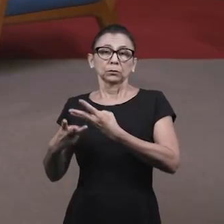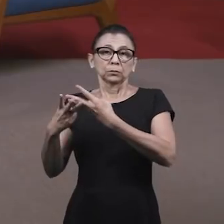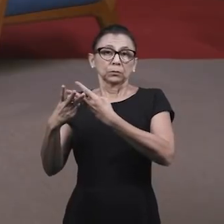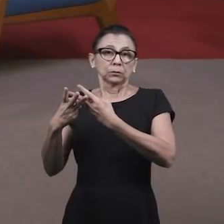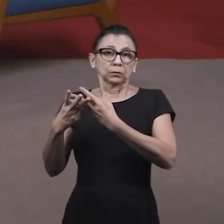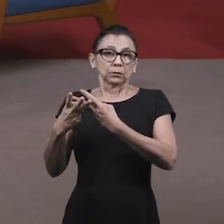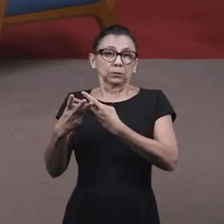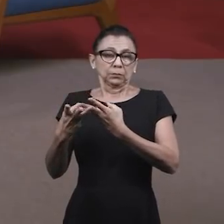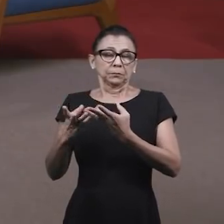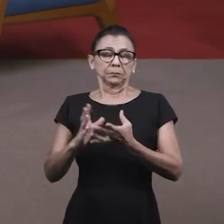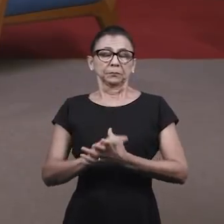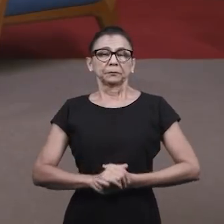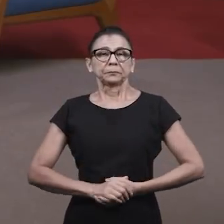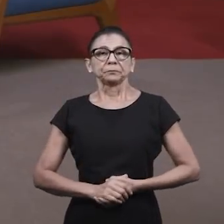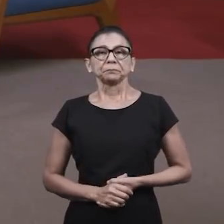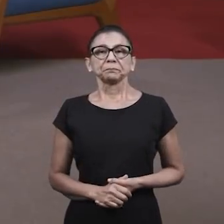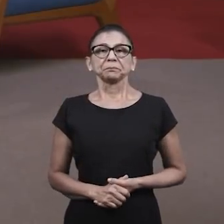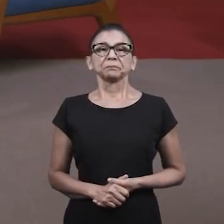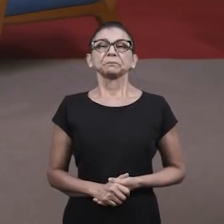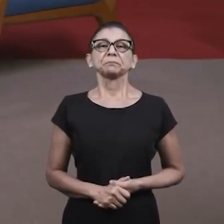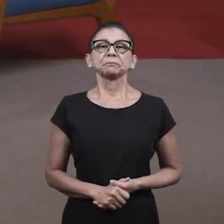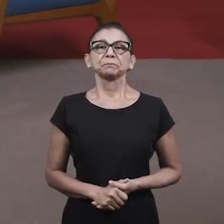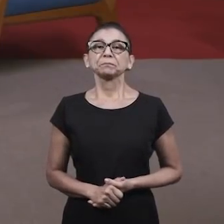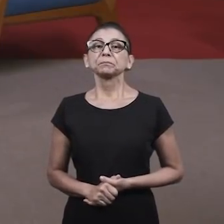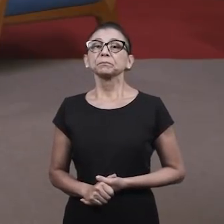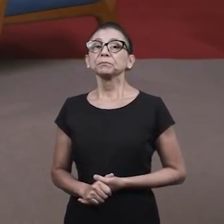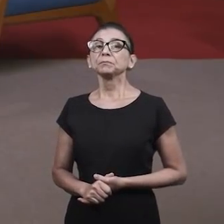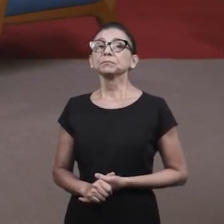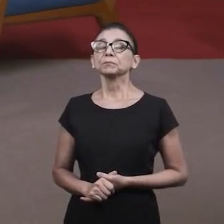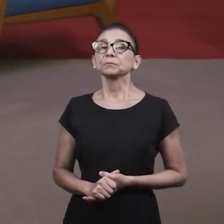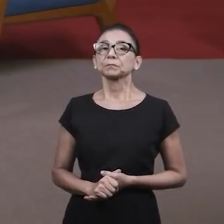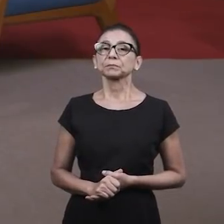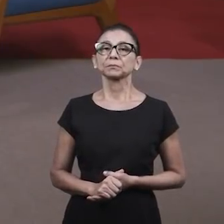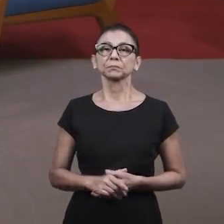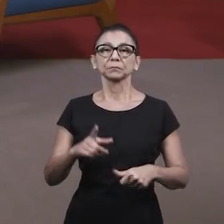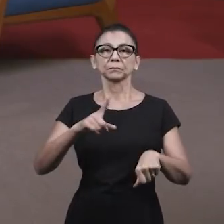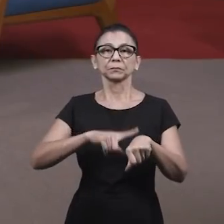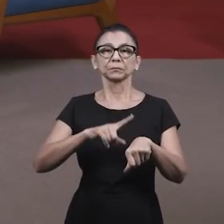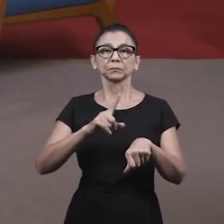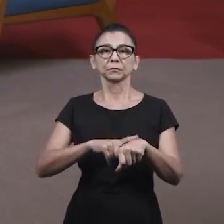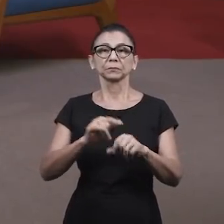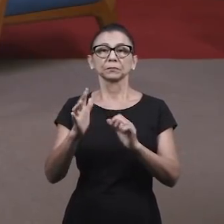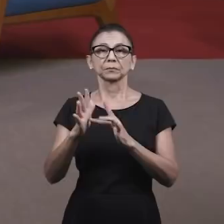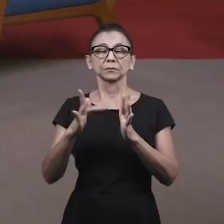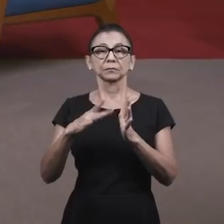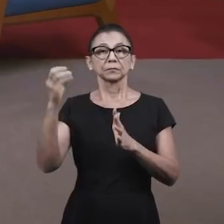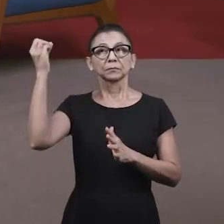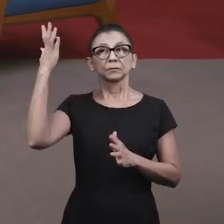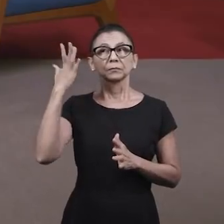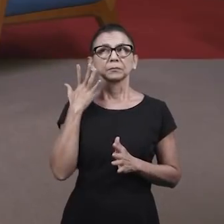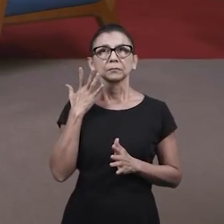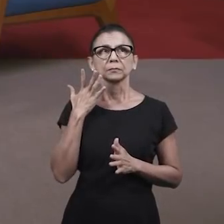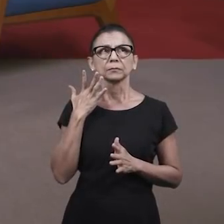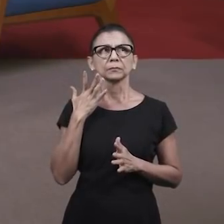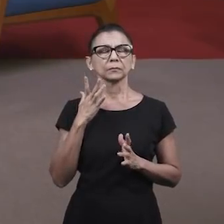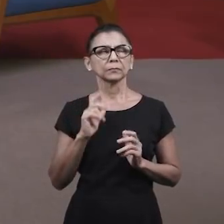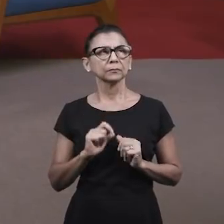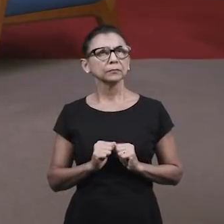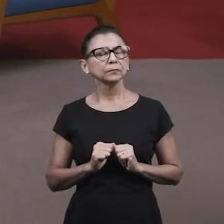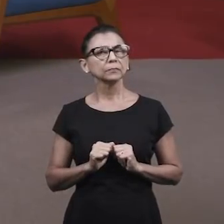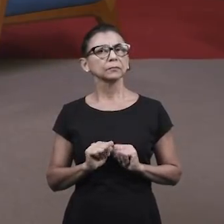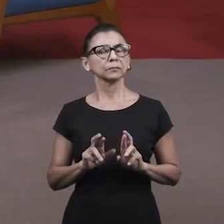era comido, ervas amargosas e o pão. Jesus diz assim, vamos preparar a